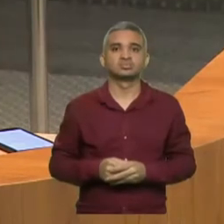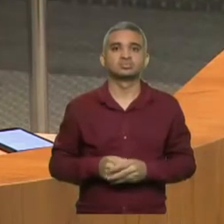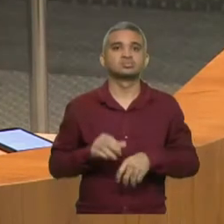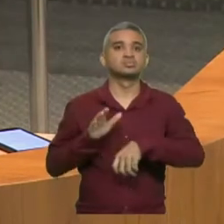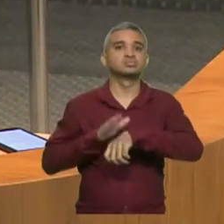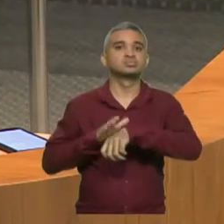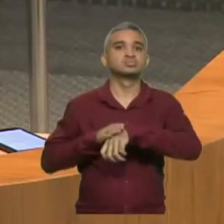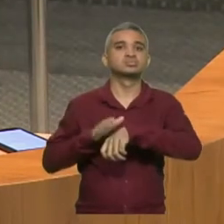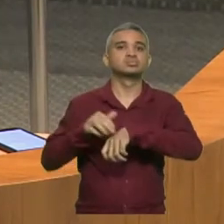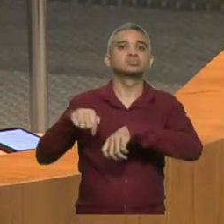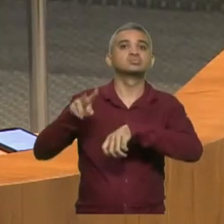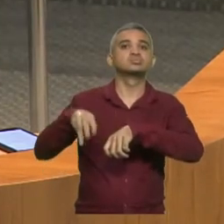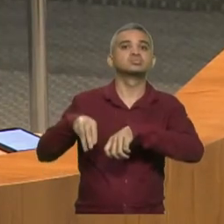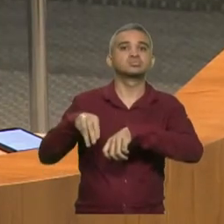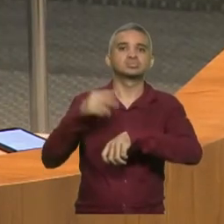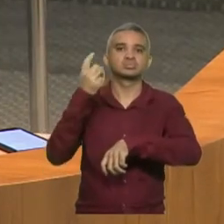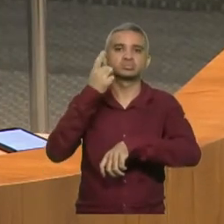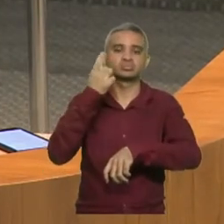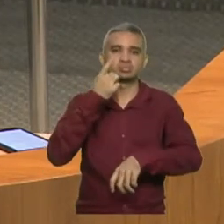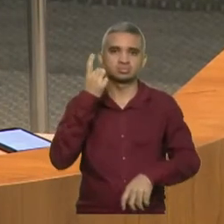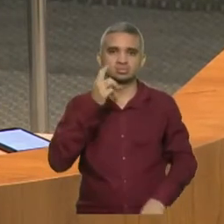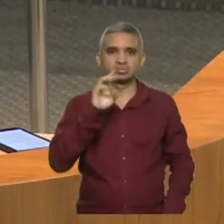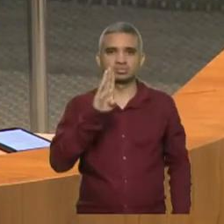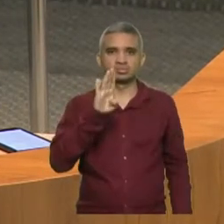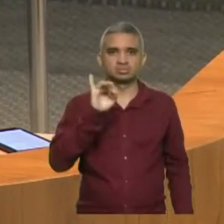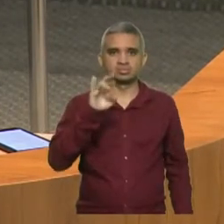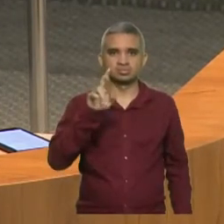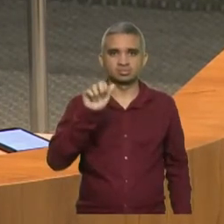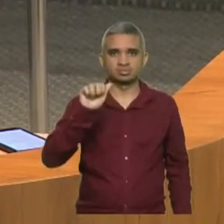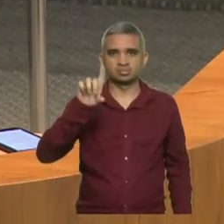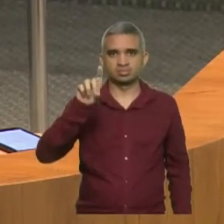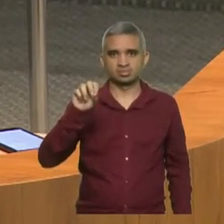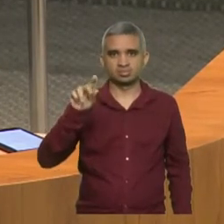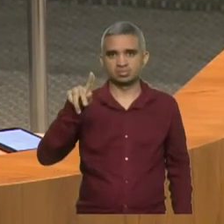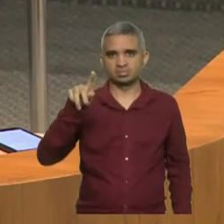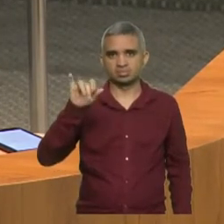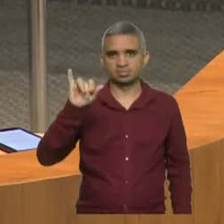deputado Biro do Pindaré, e que se transformou na lei